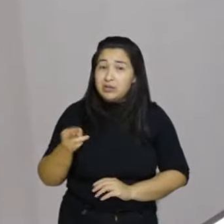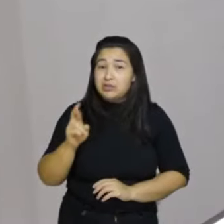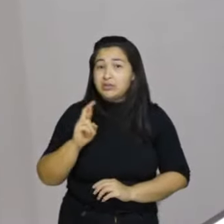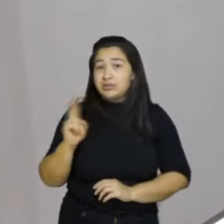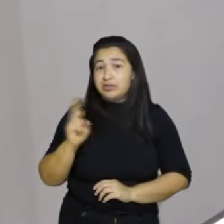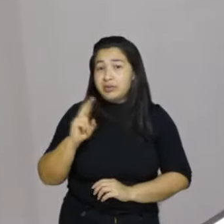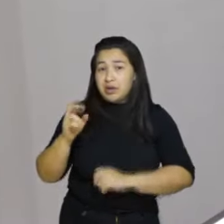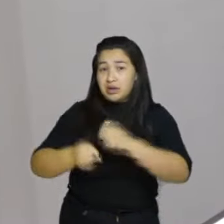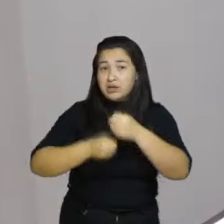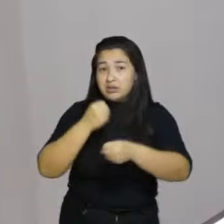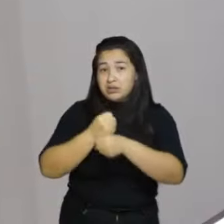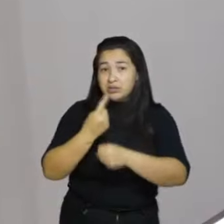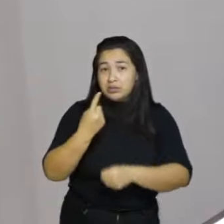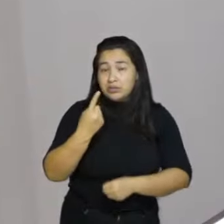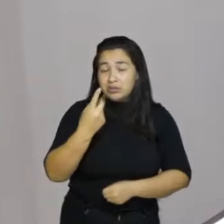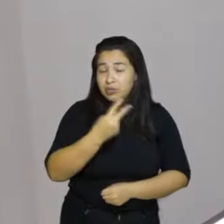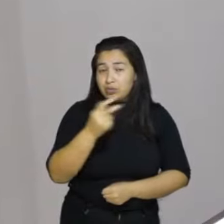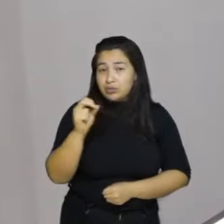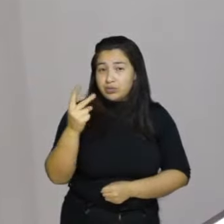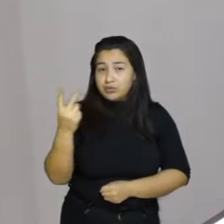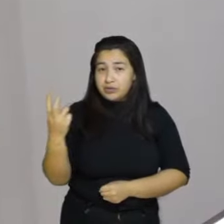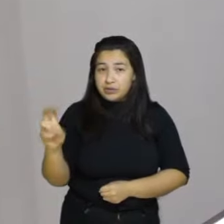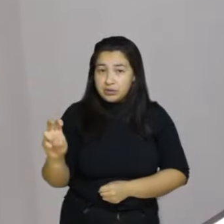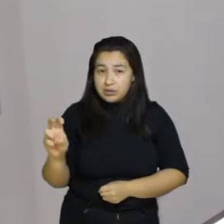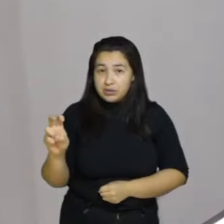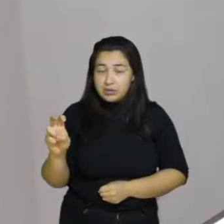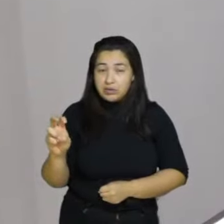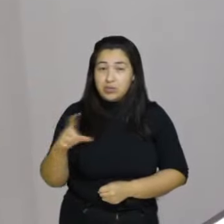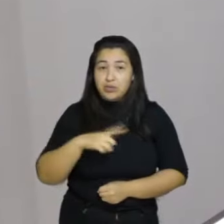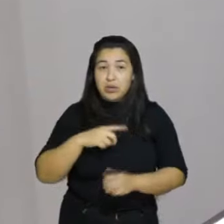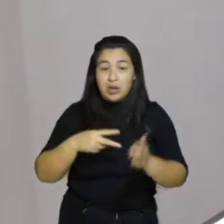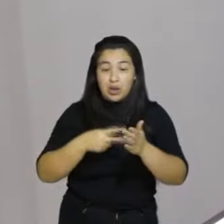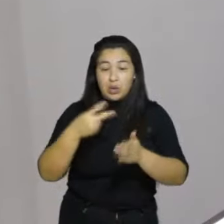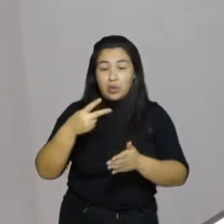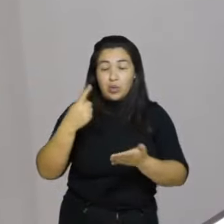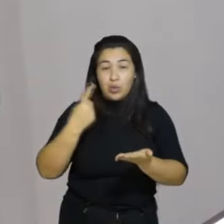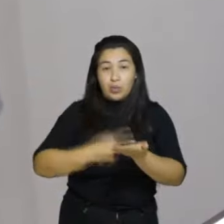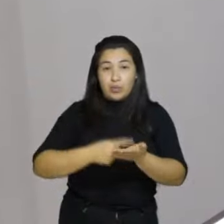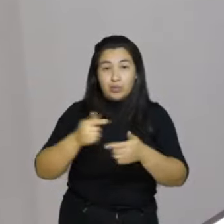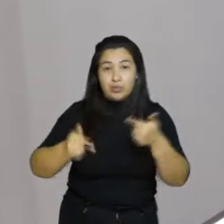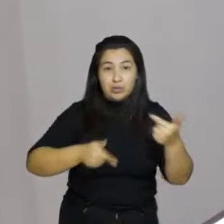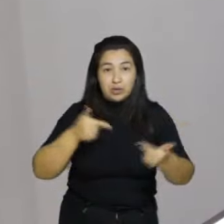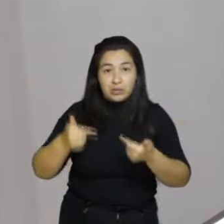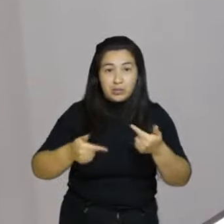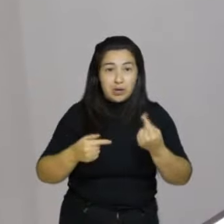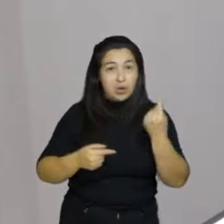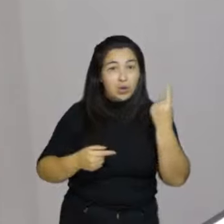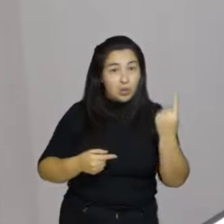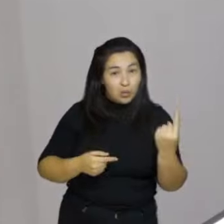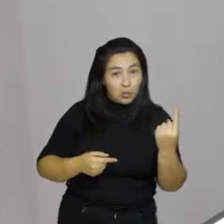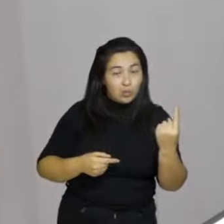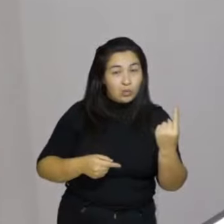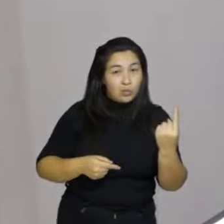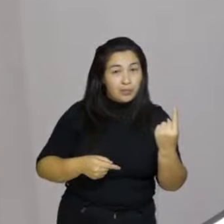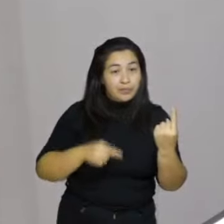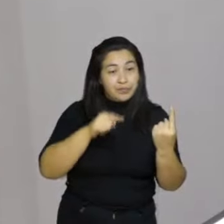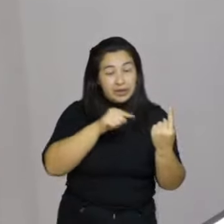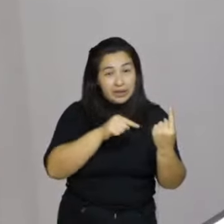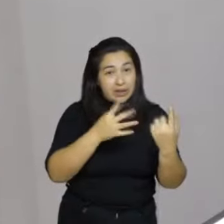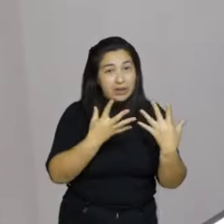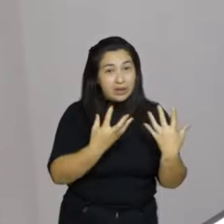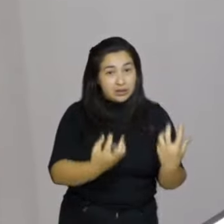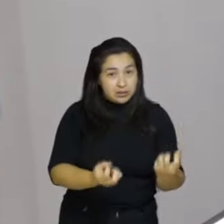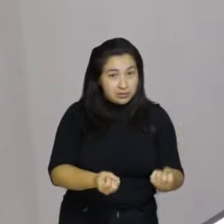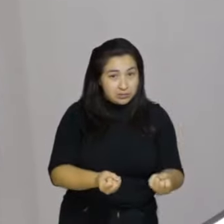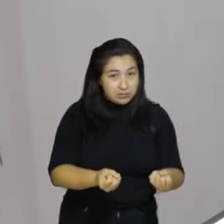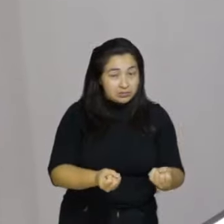eh a política hospitalar Foi dividida em dois planos de trabalho e sendo um no primeiro semestre ao qual o hospital aderiu e realizou